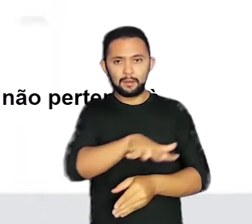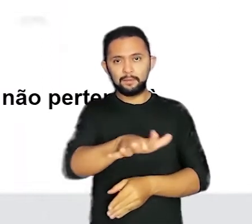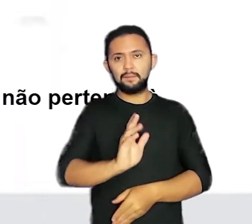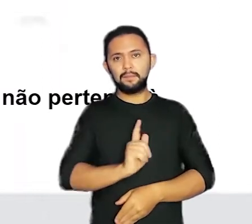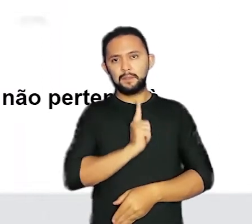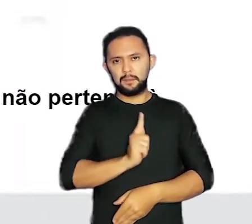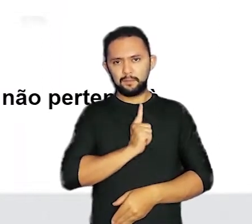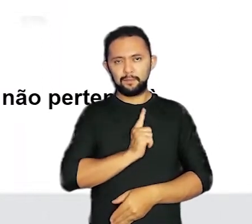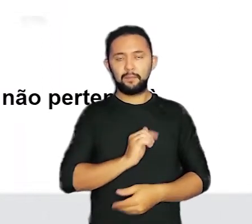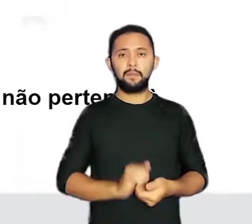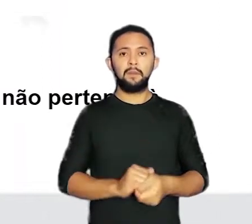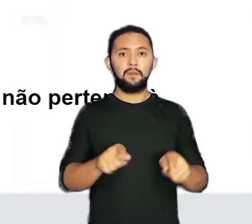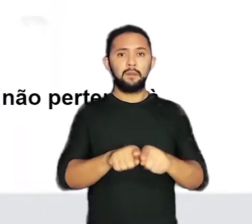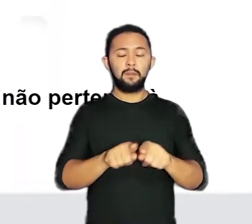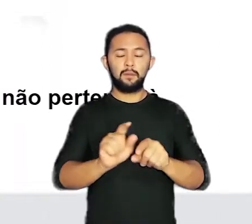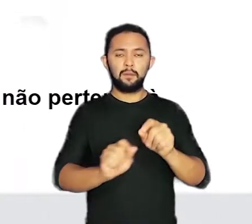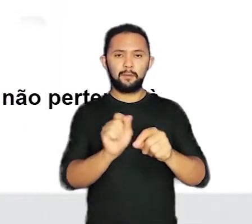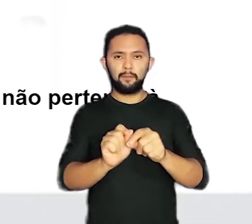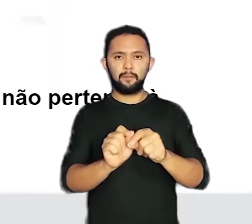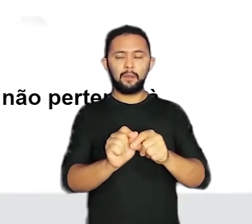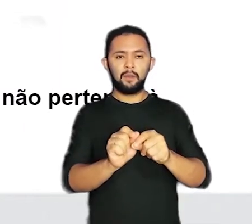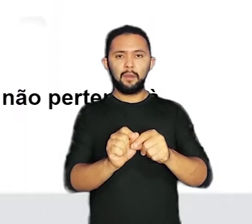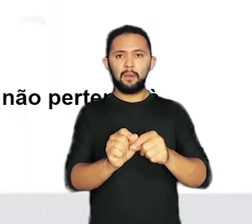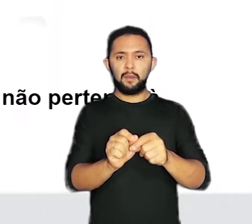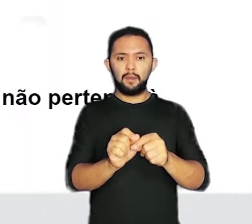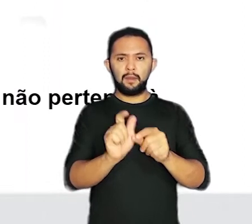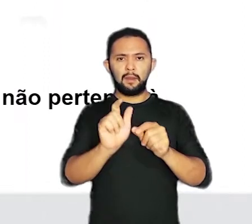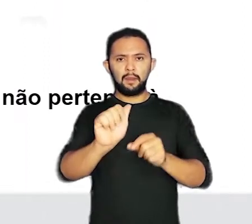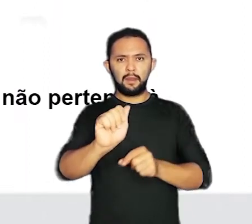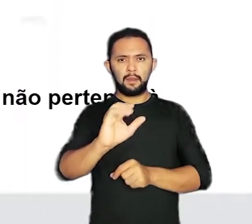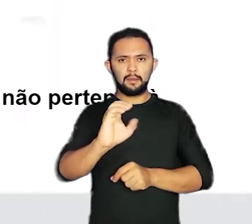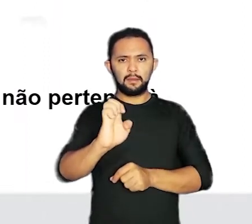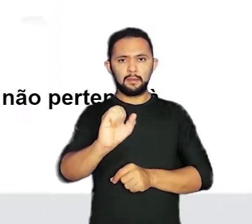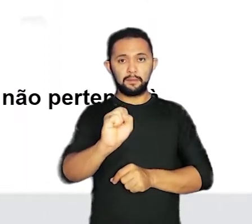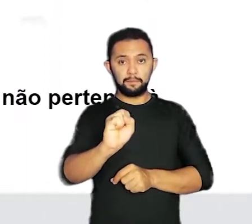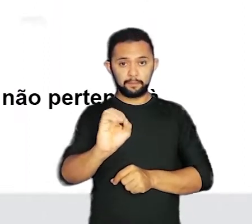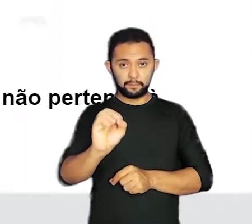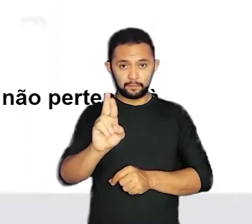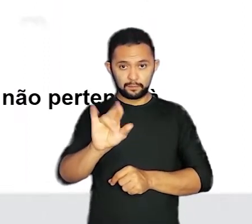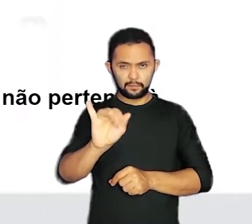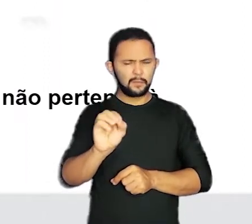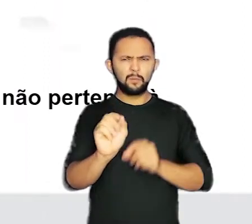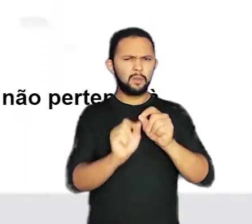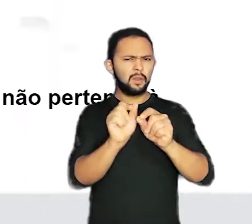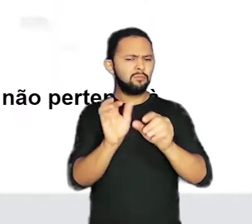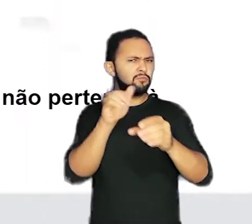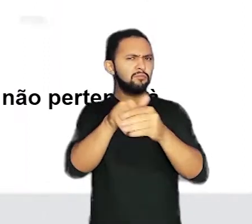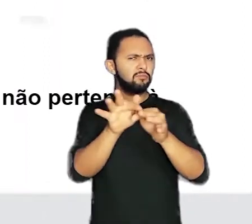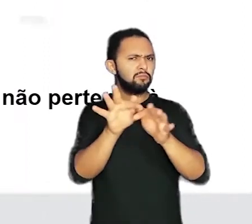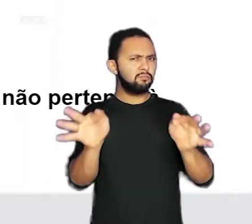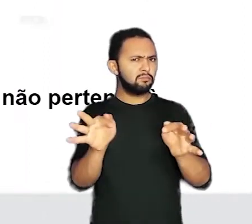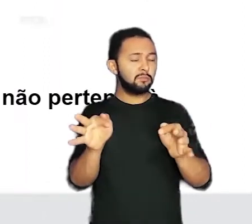os termos acessórios, tá? O que é um acessório dentro aqui da nossa realidade, né? A pulseira é